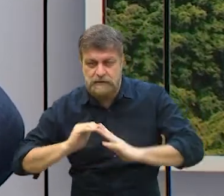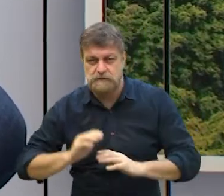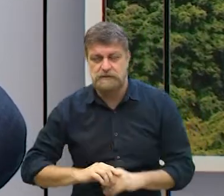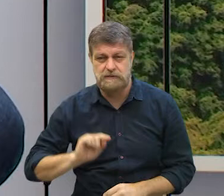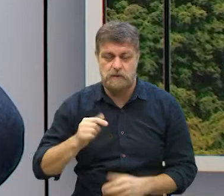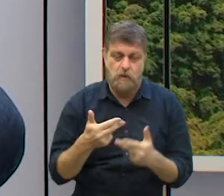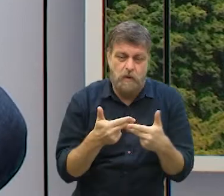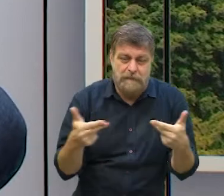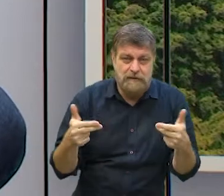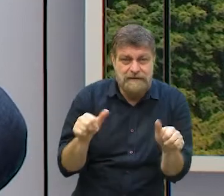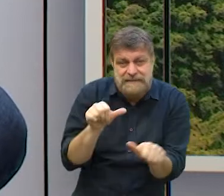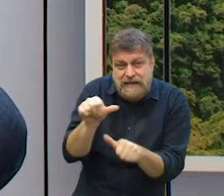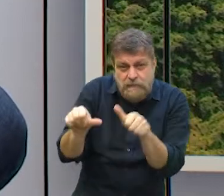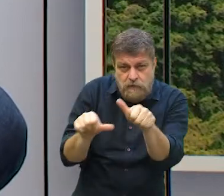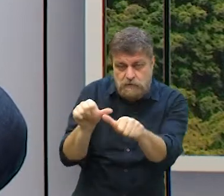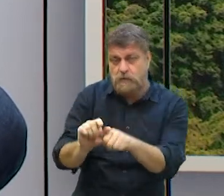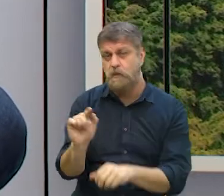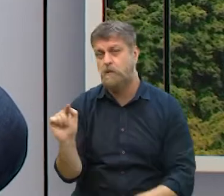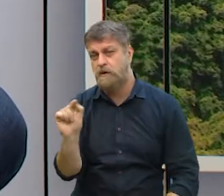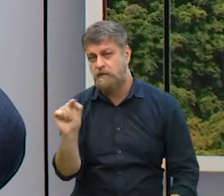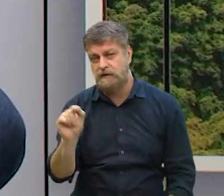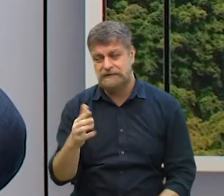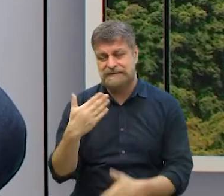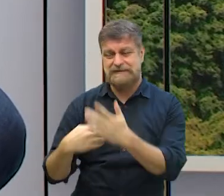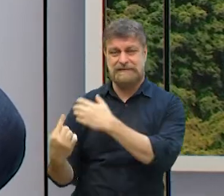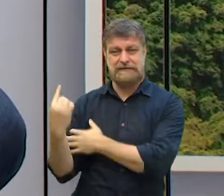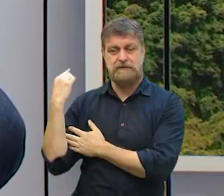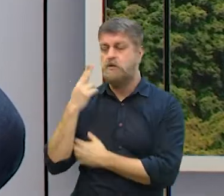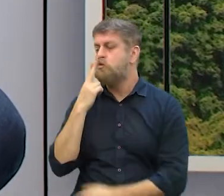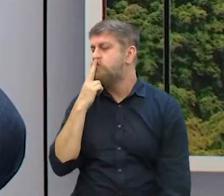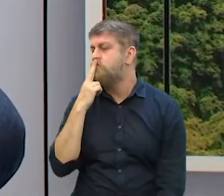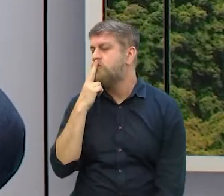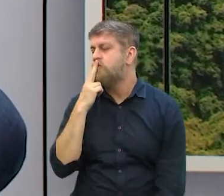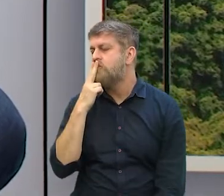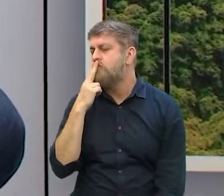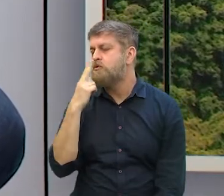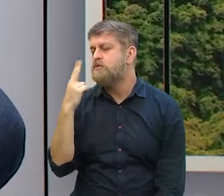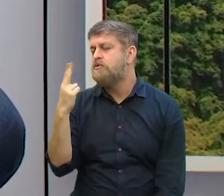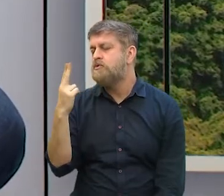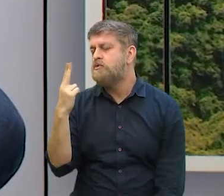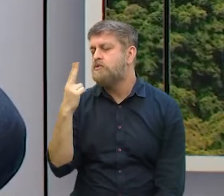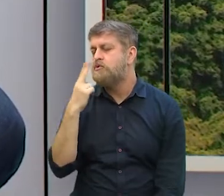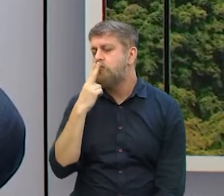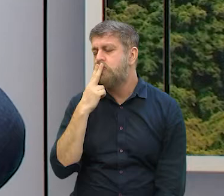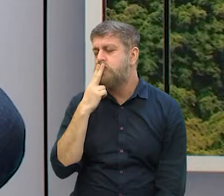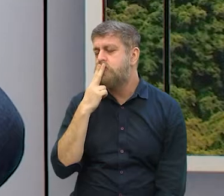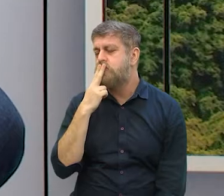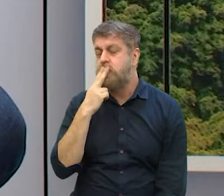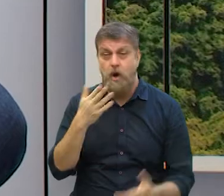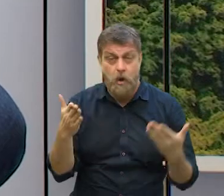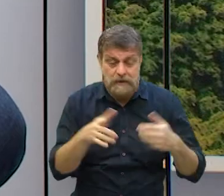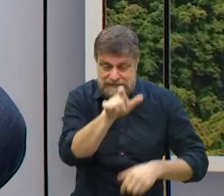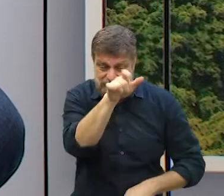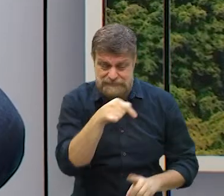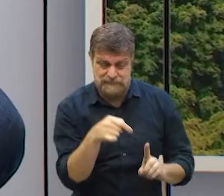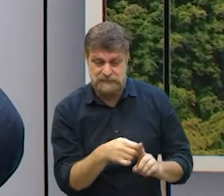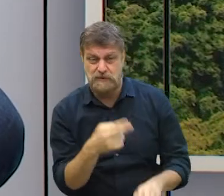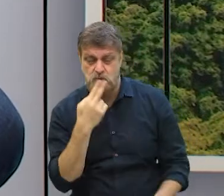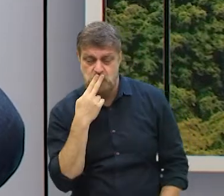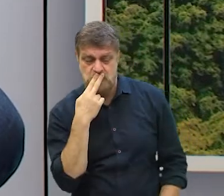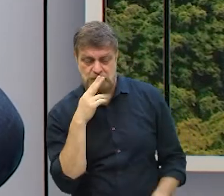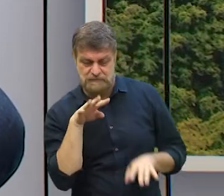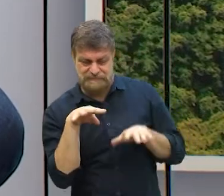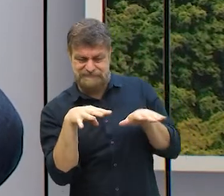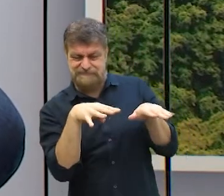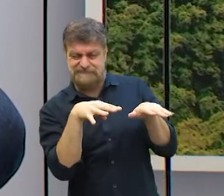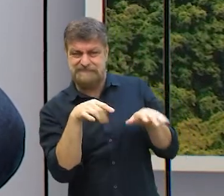tido uma coisa que mudou muito. Antigamente todo mundo fumava, boa parte da população fumava. Hoje